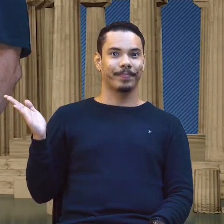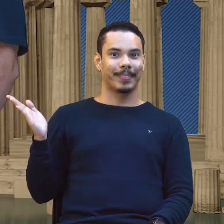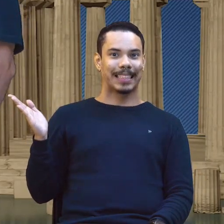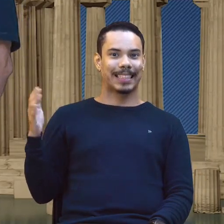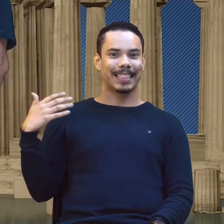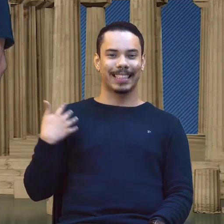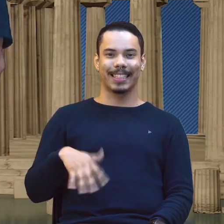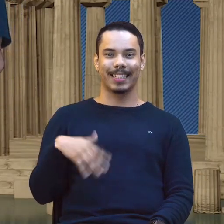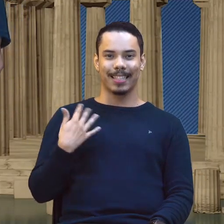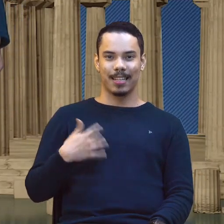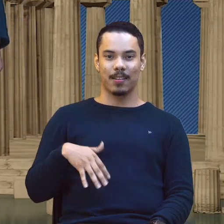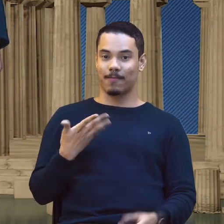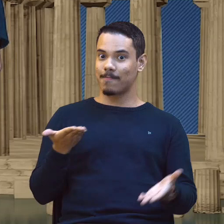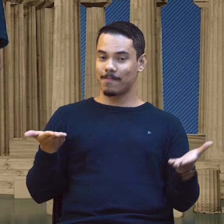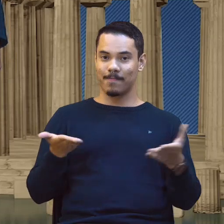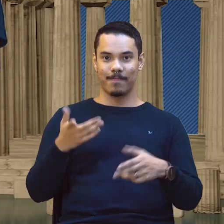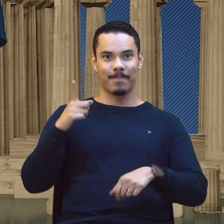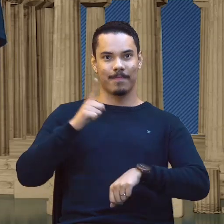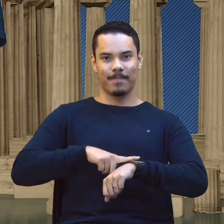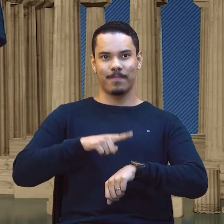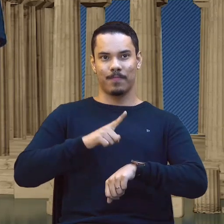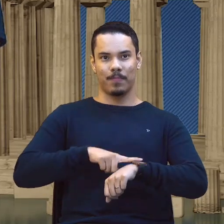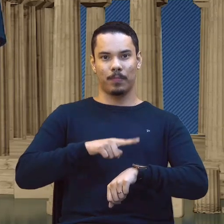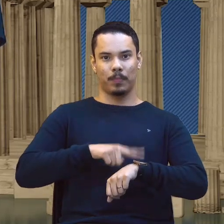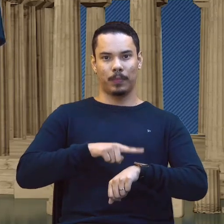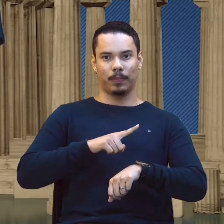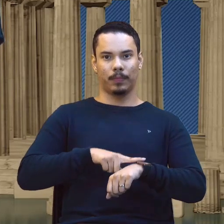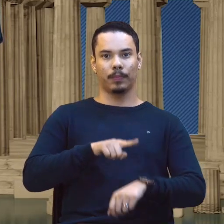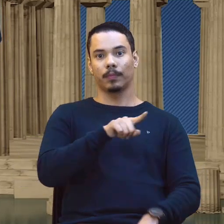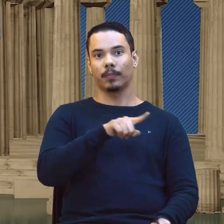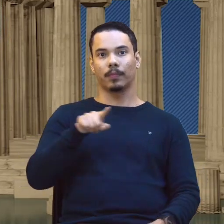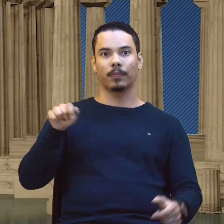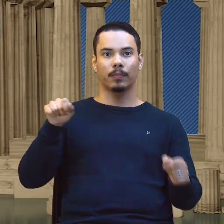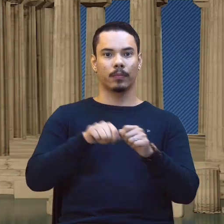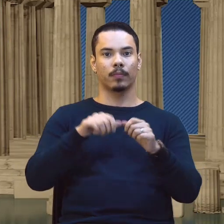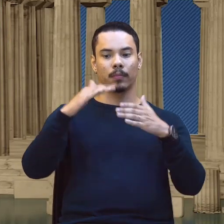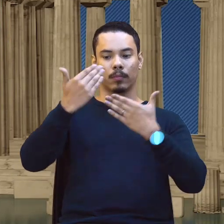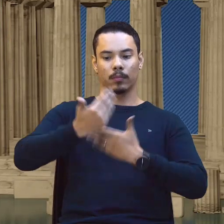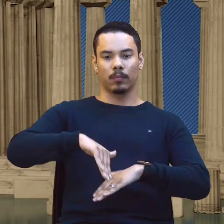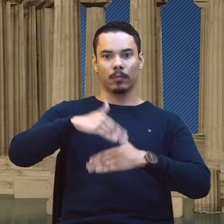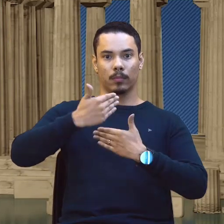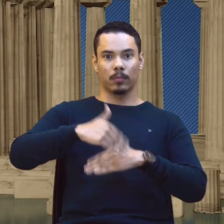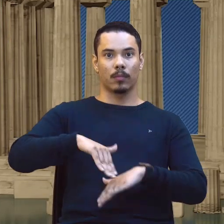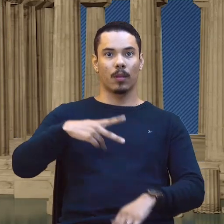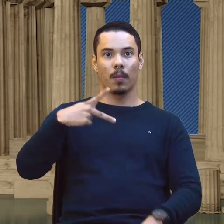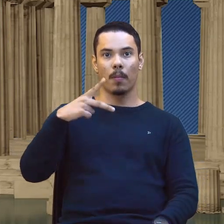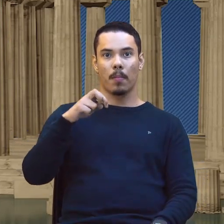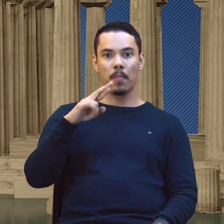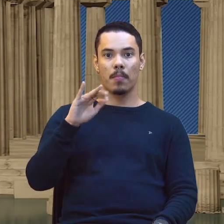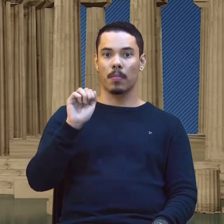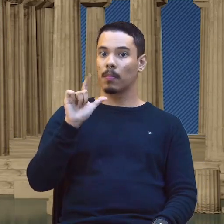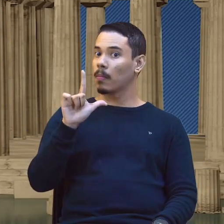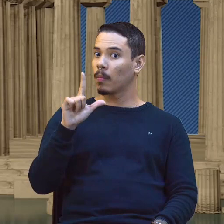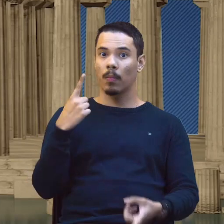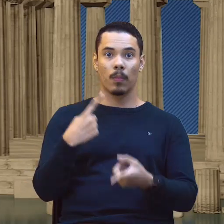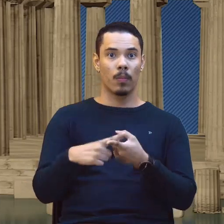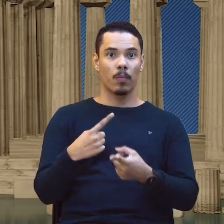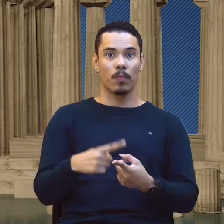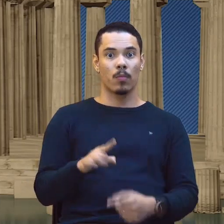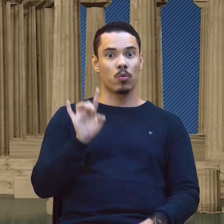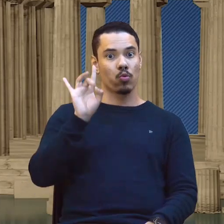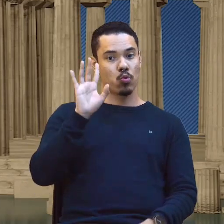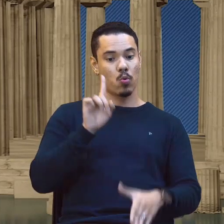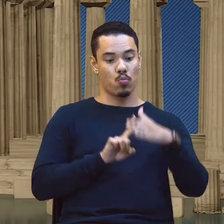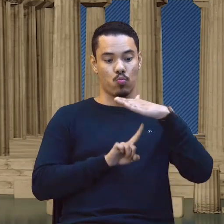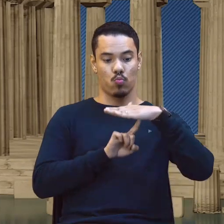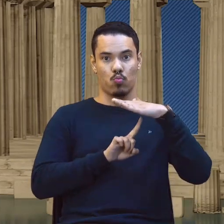Aí, pessoal, olha, avaliação parcial. Por que é parcial? É apenas a unidade 1 e colocamos